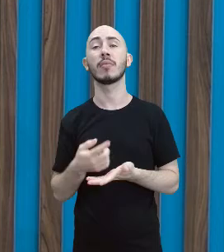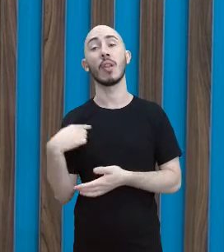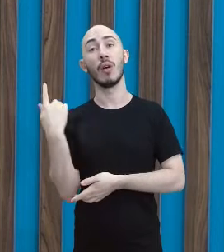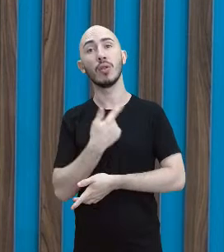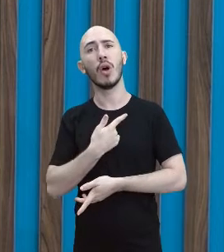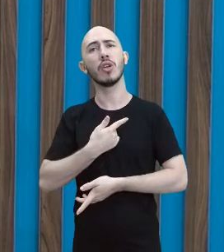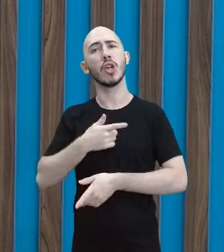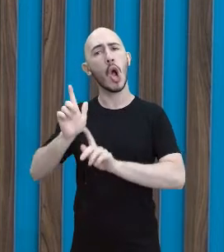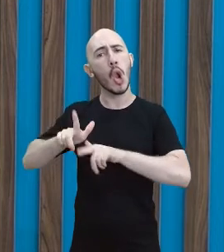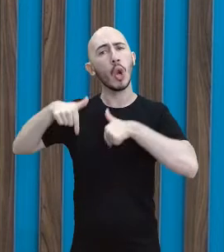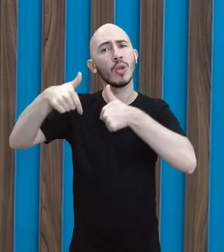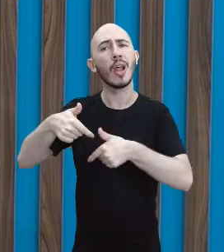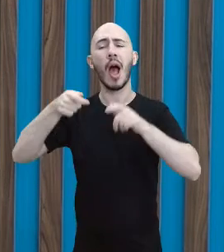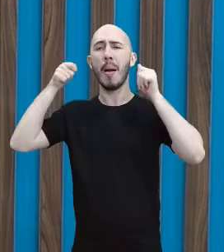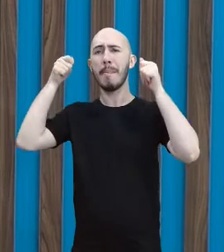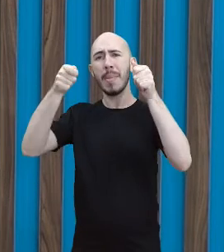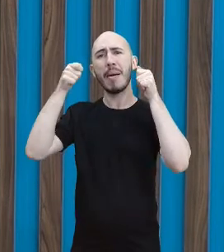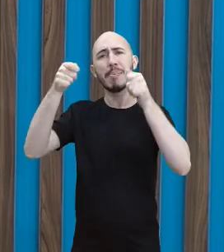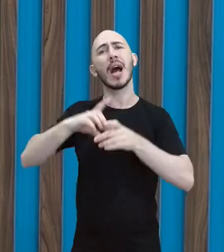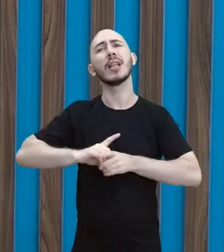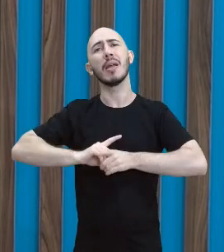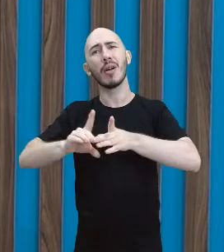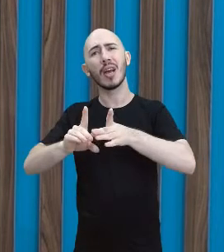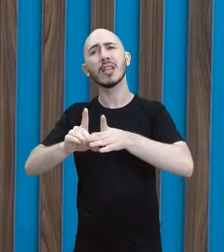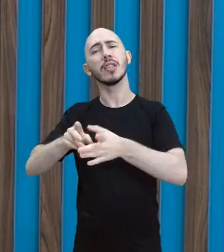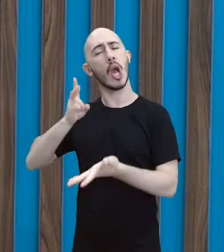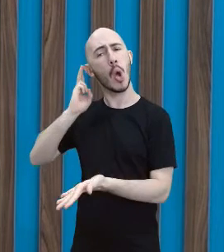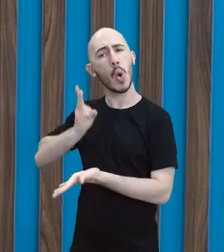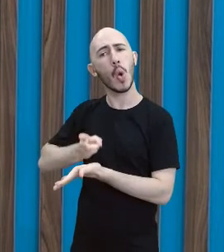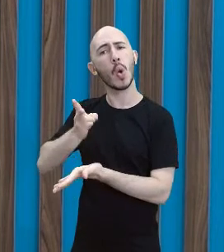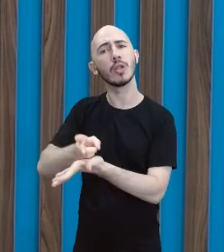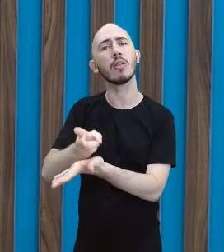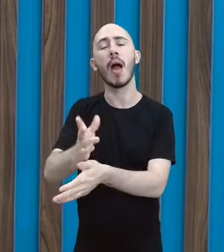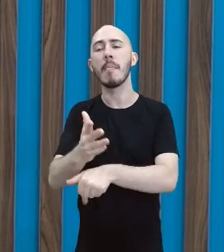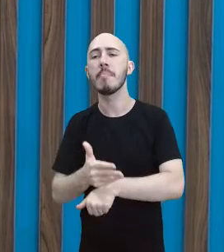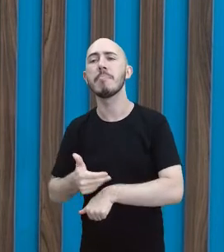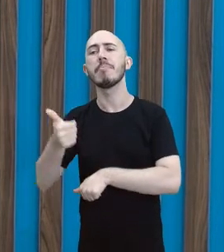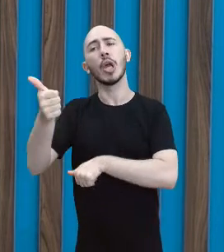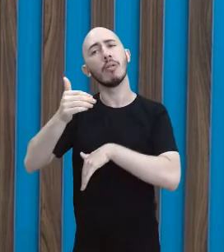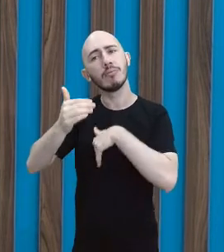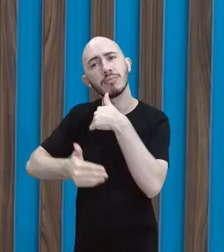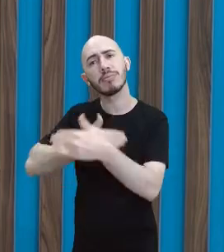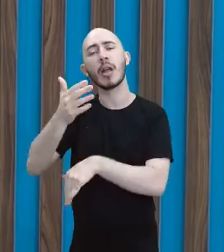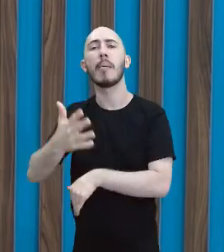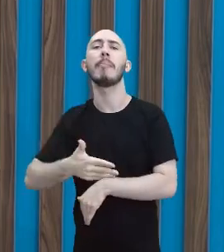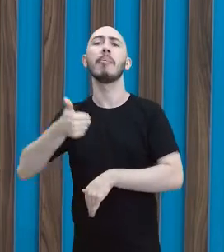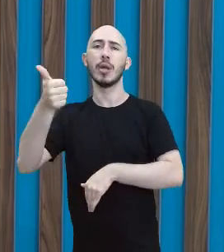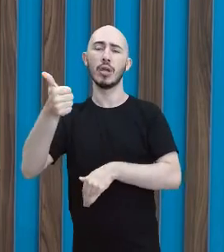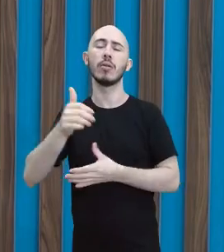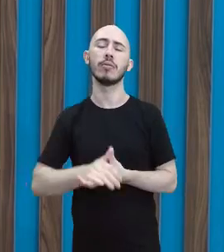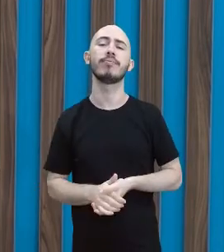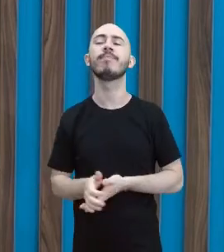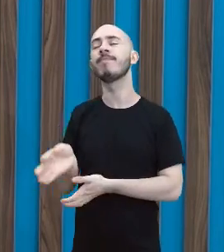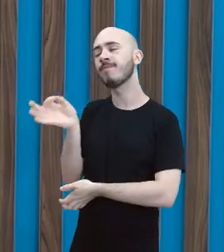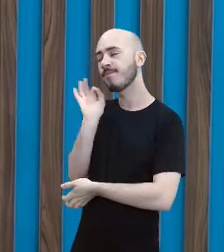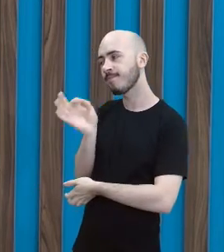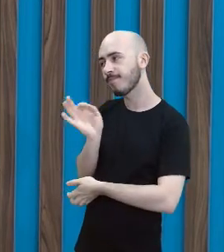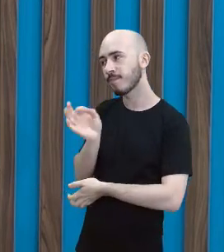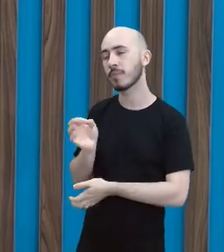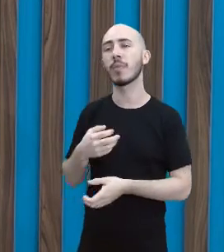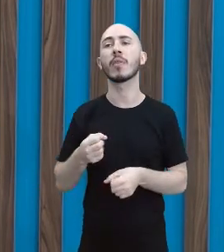essa democracia ela seja extinta, mas para que ela seja melhorada, ela seja aprimorada. E aí,